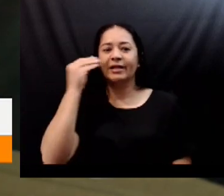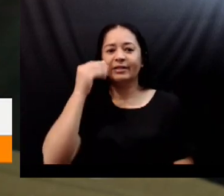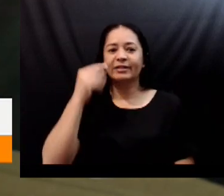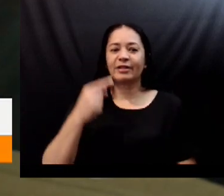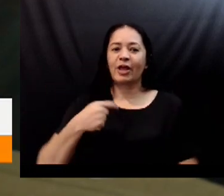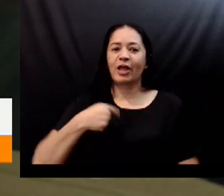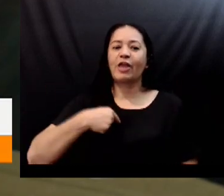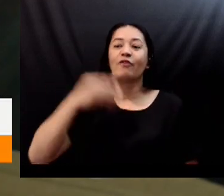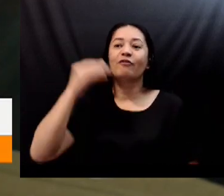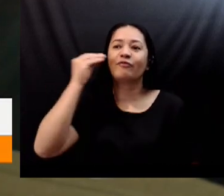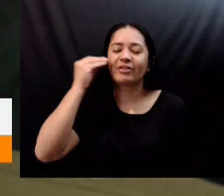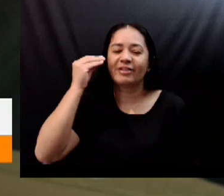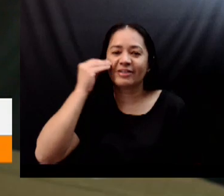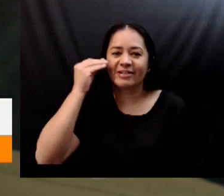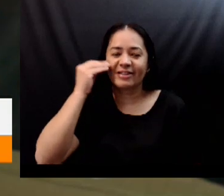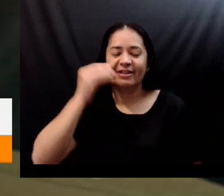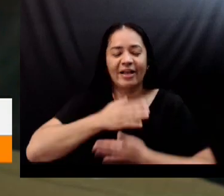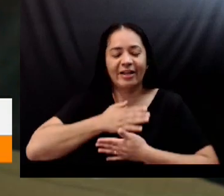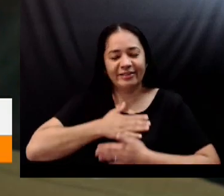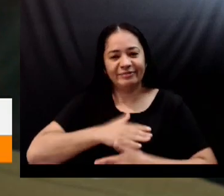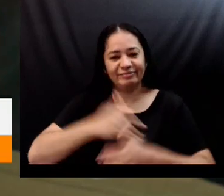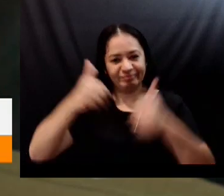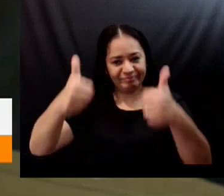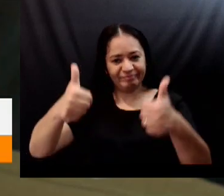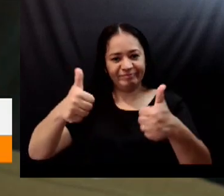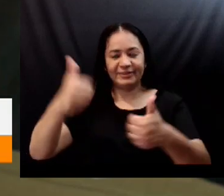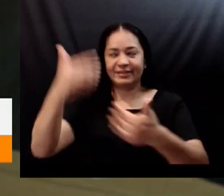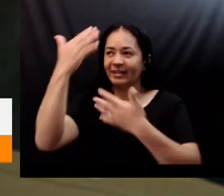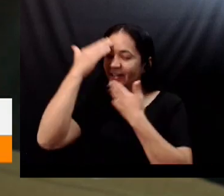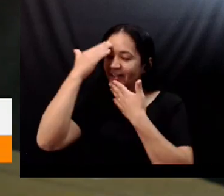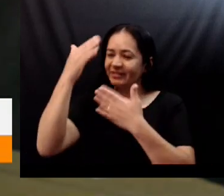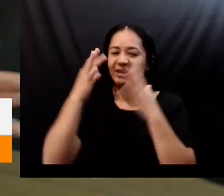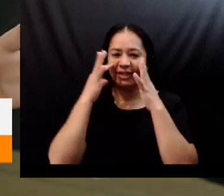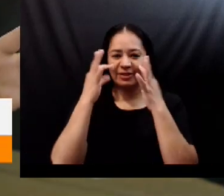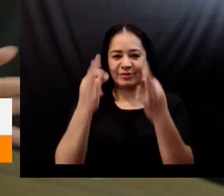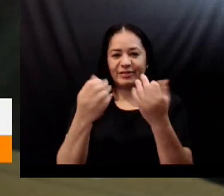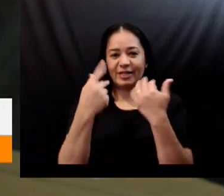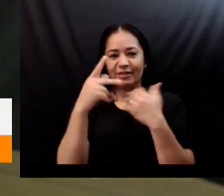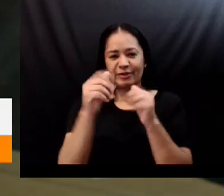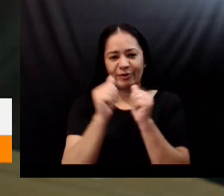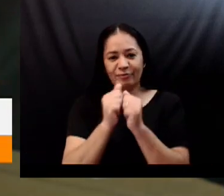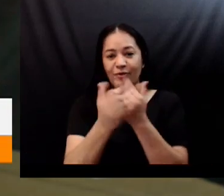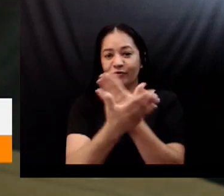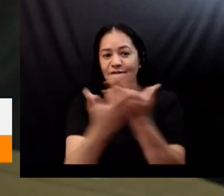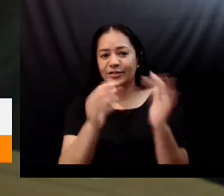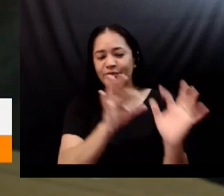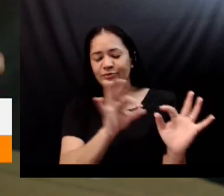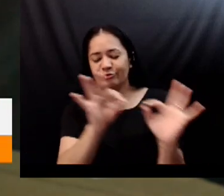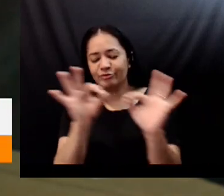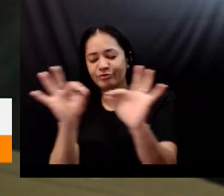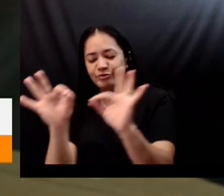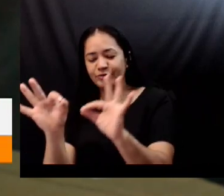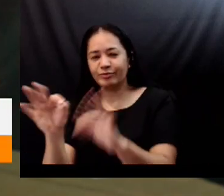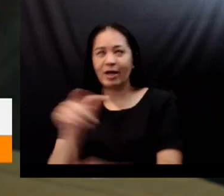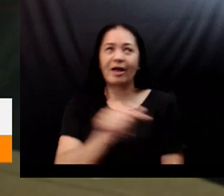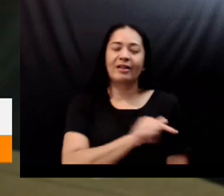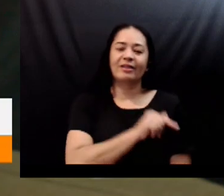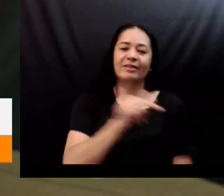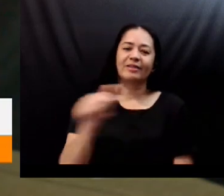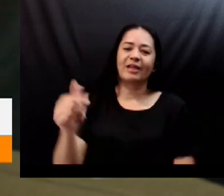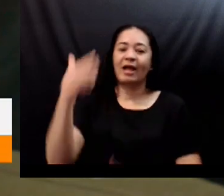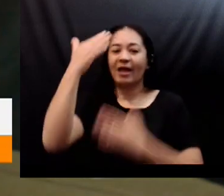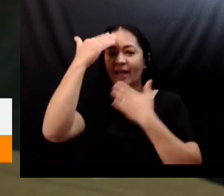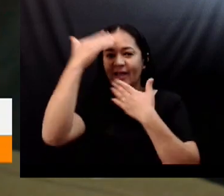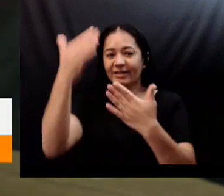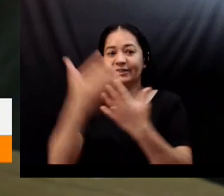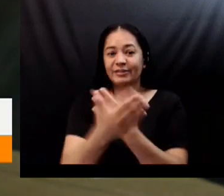tentar descansar, tá? Quero agradecer a sua audiência, a sua companhia, você que esteve com a gente durante toda a semana, agradecer os nossos